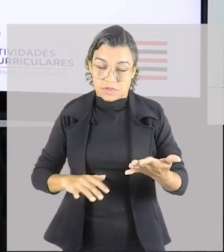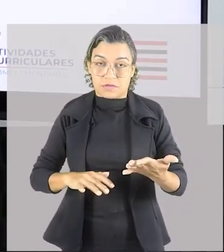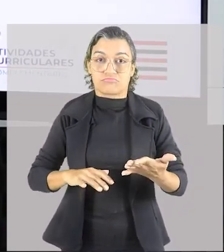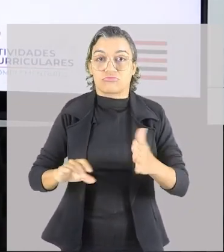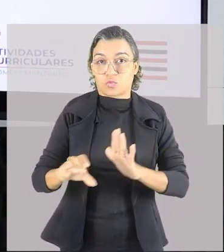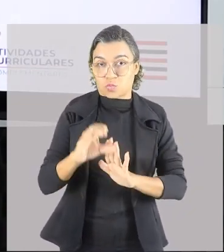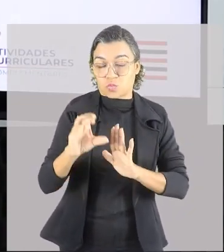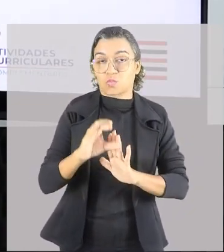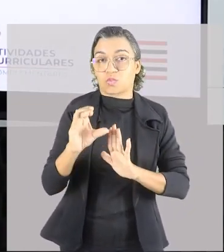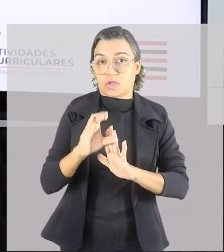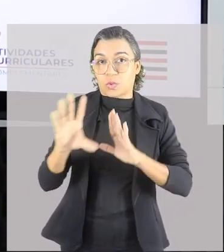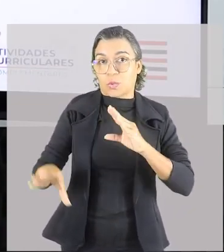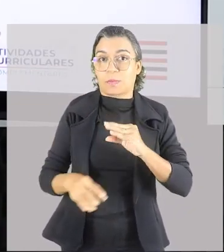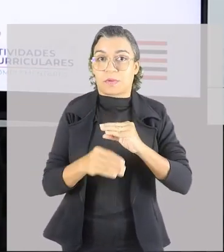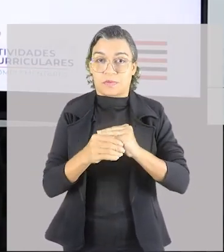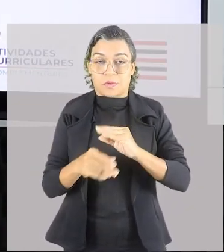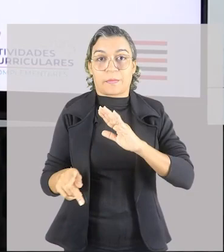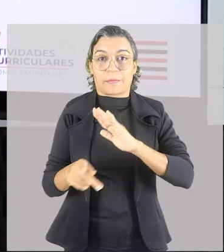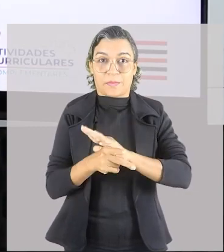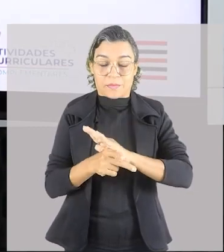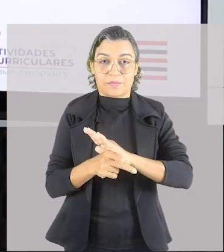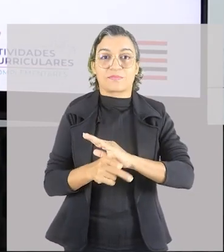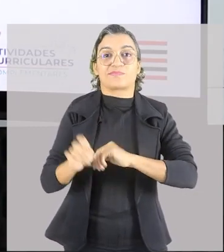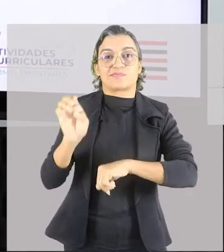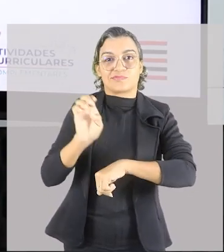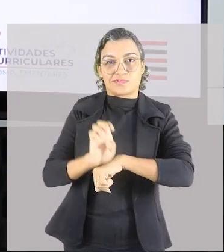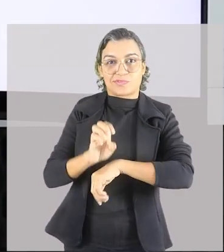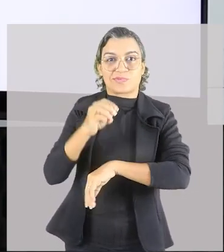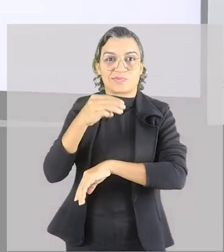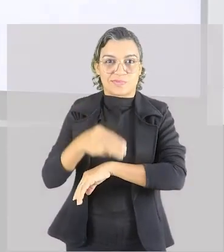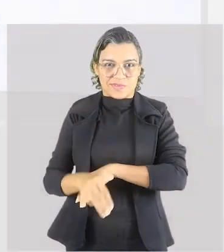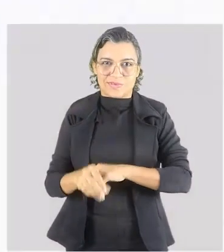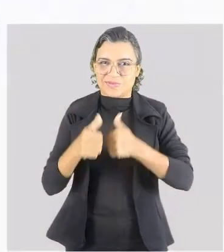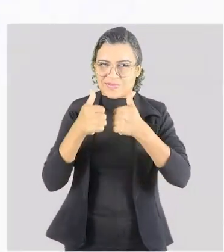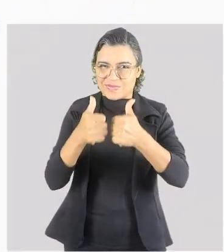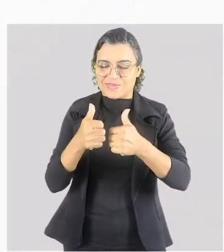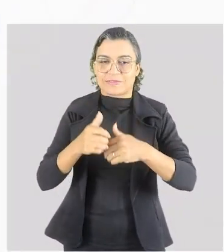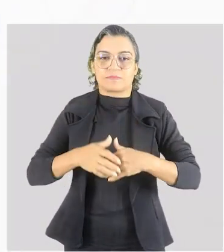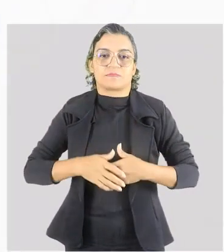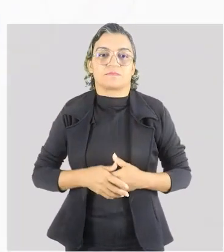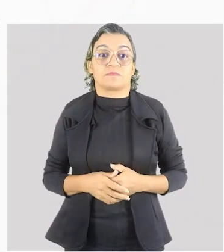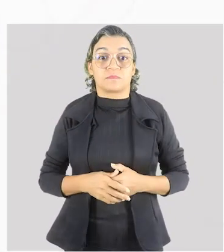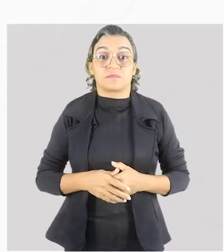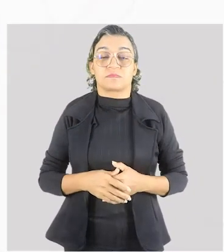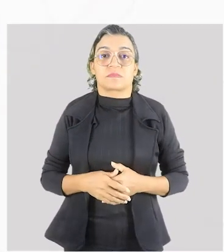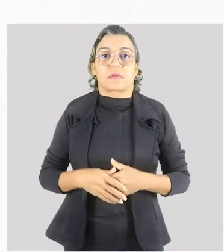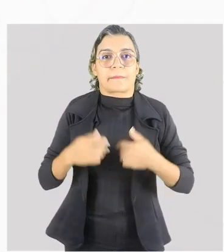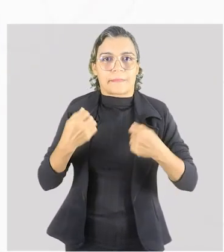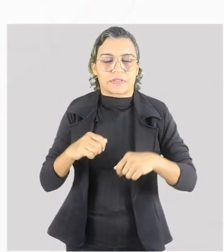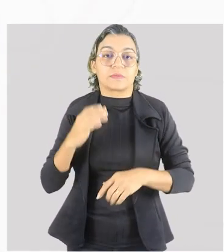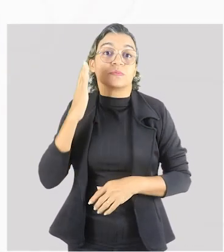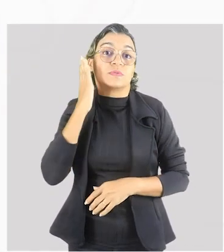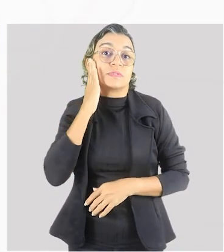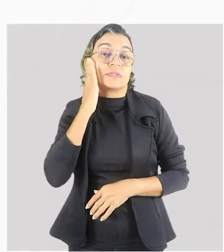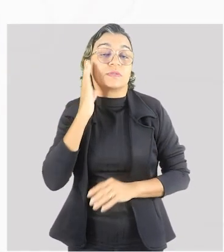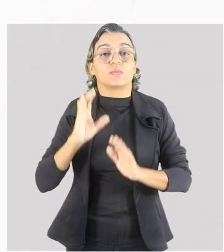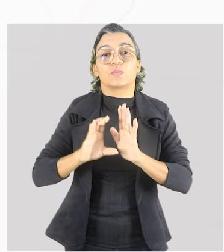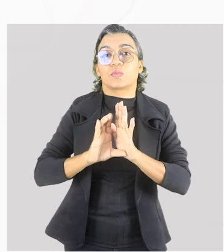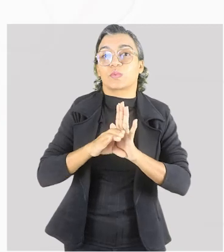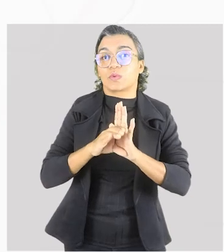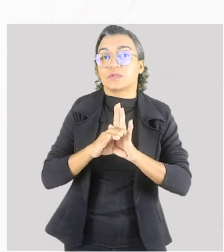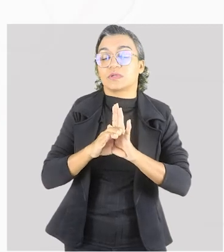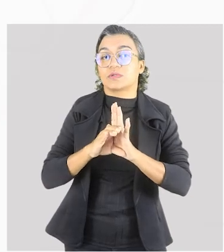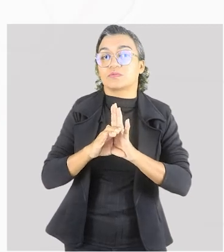patrocinada pelo governo do estado do Maranhão, tá ok? Então vamos lá para a nossa aula de hoje. Primeiro entender um pouco sobre o conceito